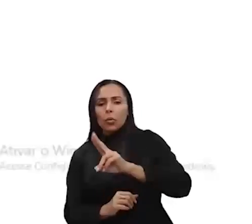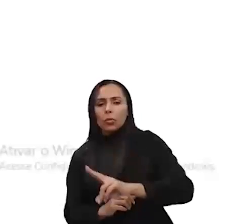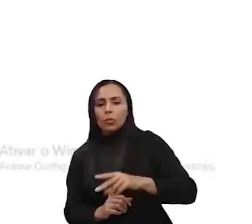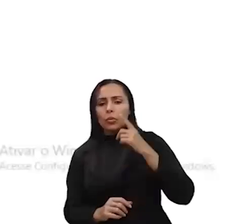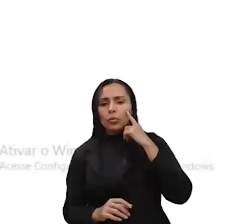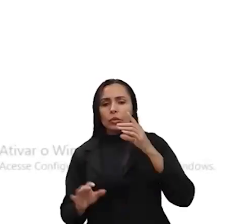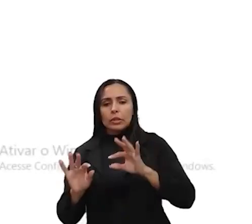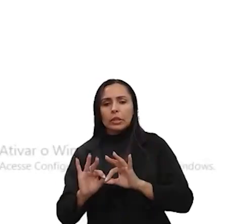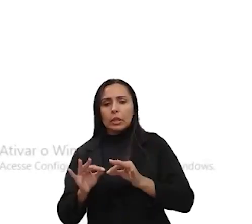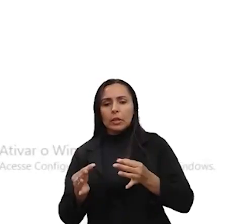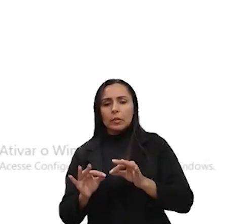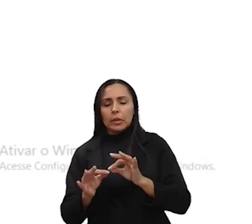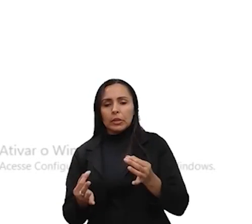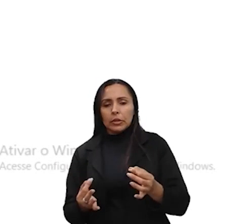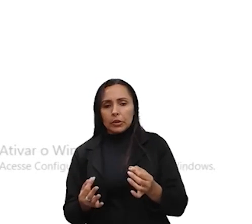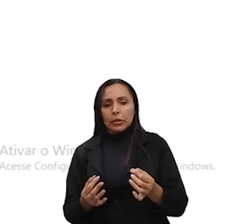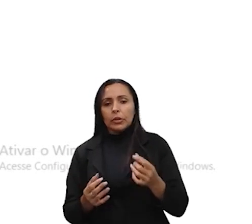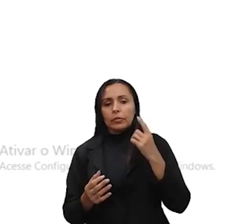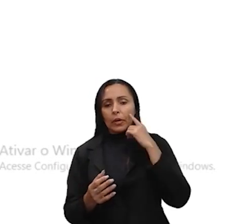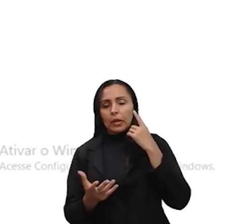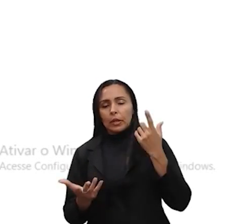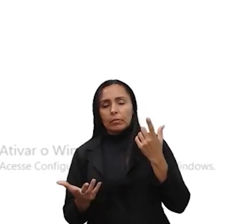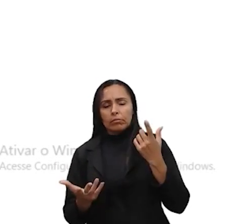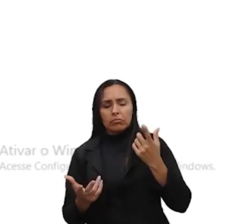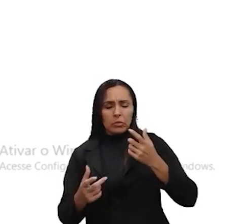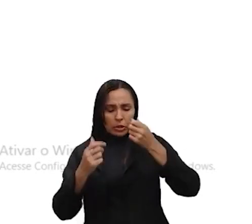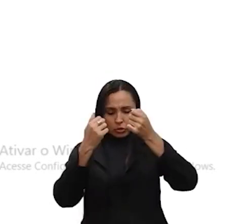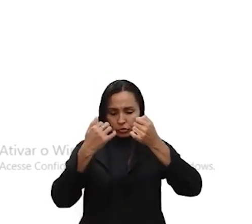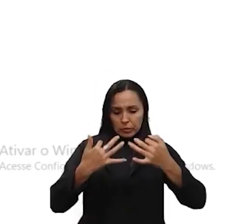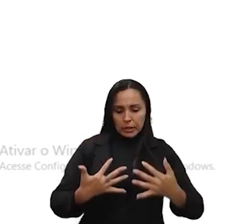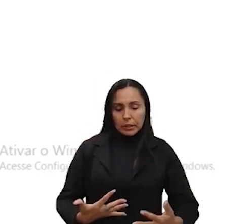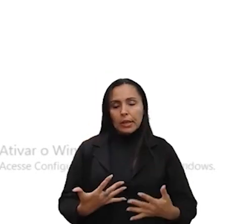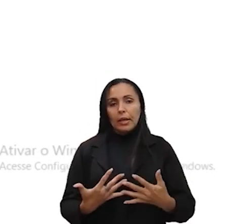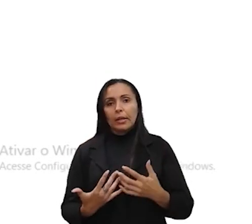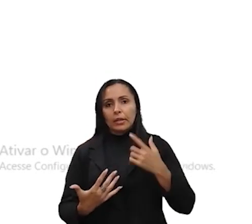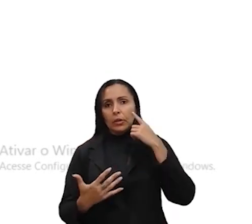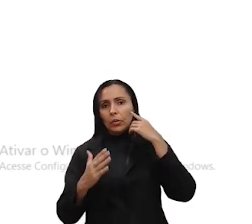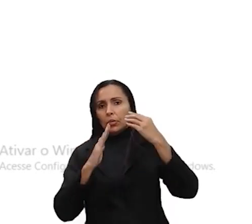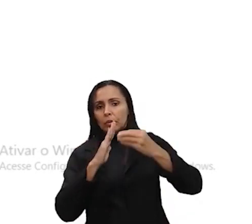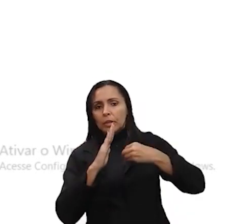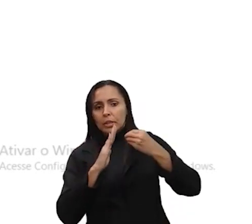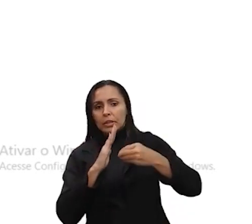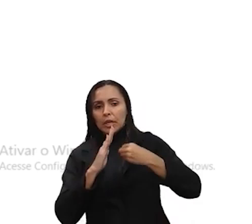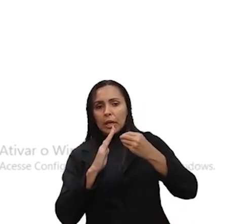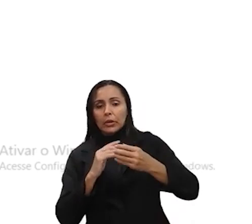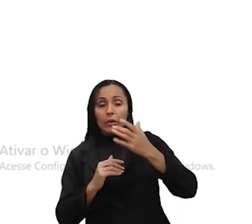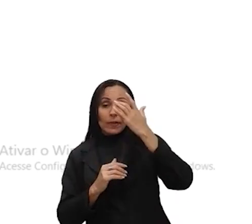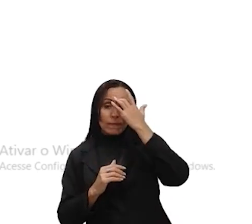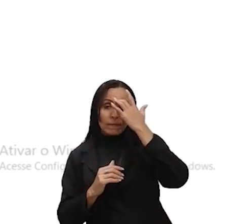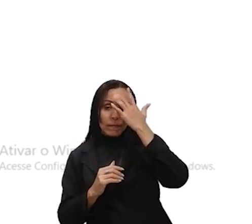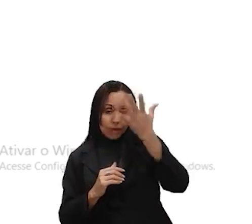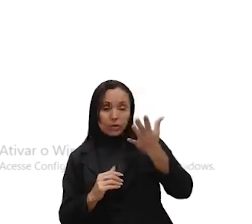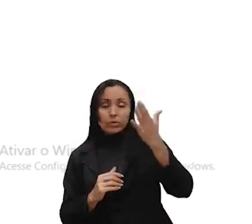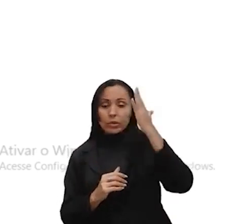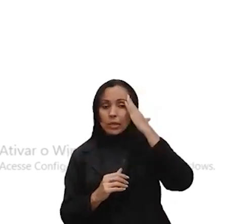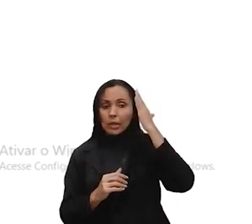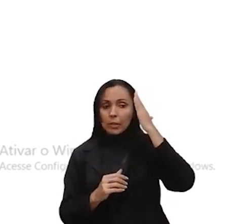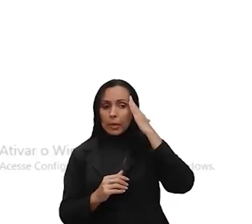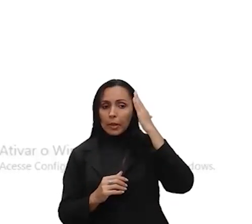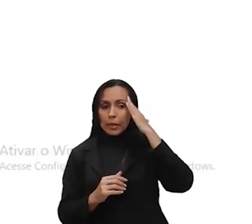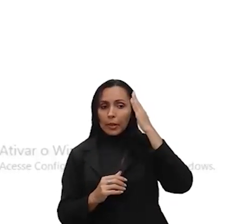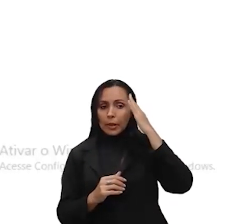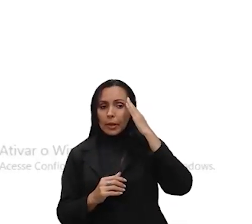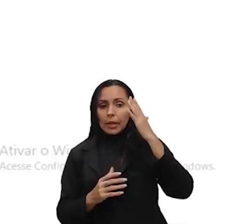simples e intuitivo, né, que fala sobre o design de fácil entendimento, independente